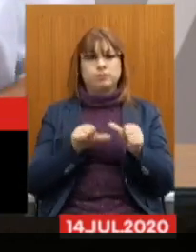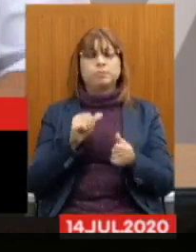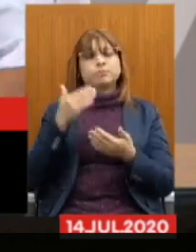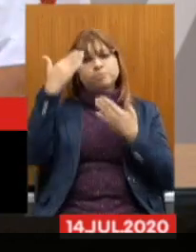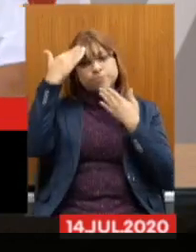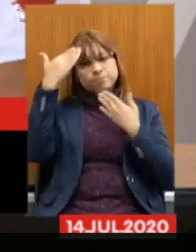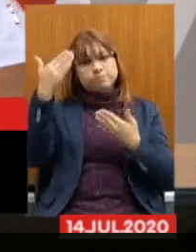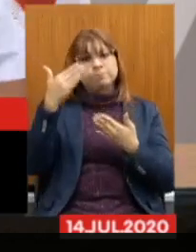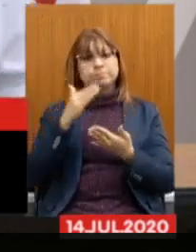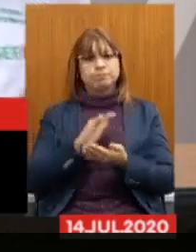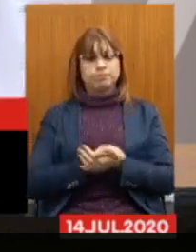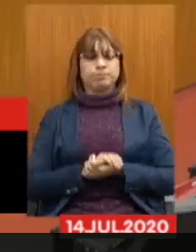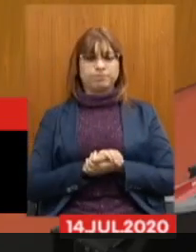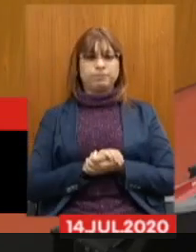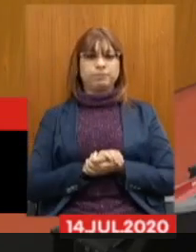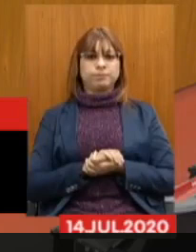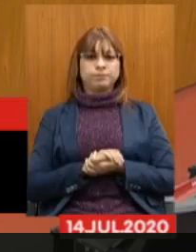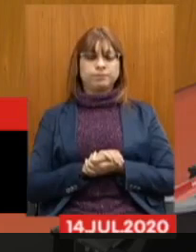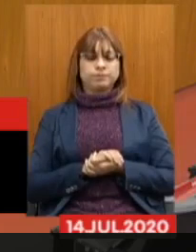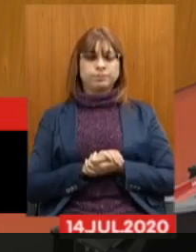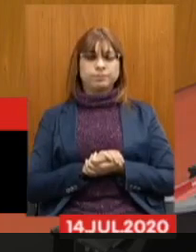Agradeço o espaço.